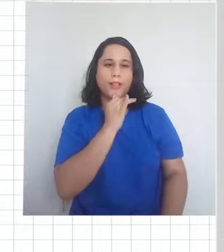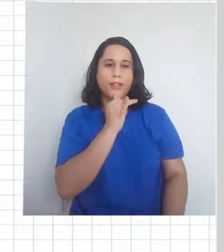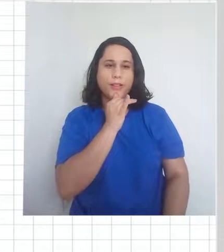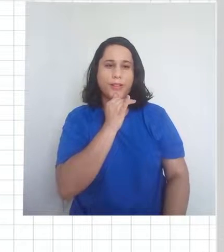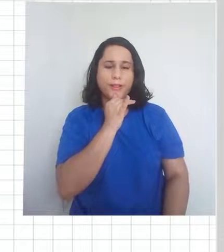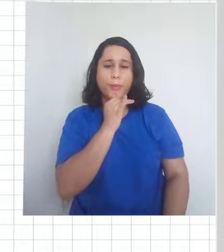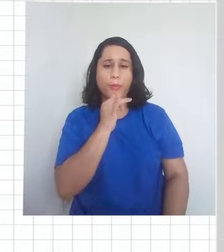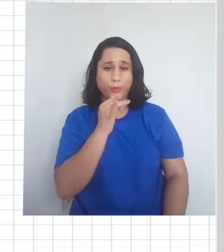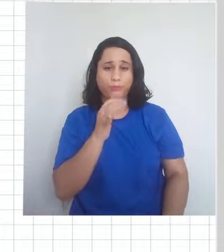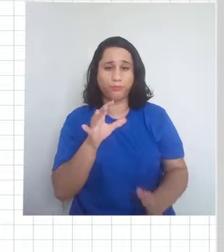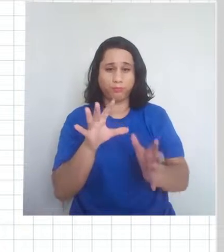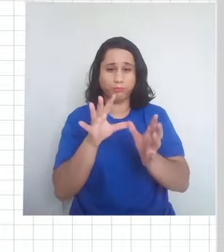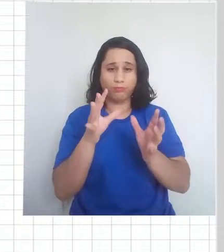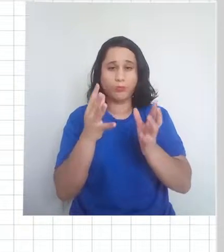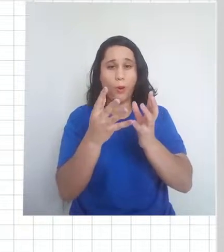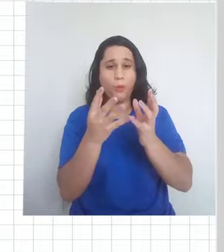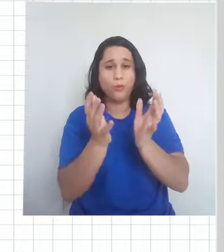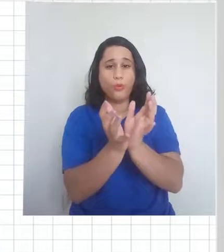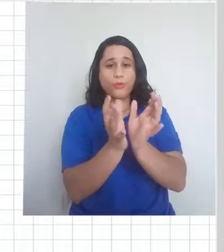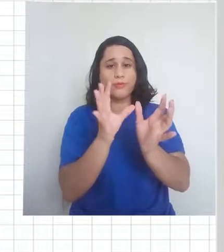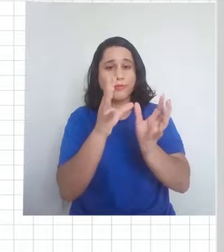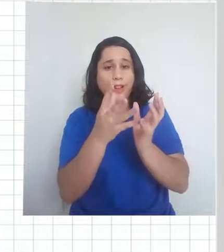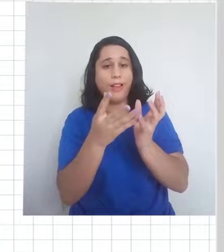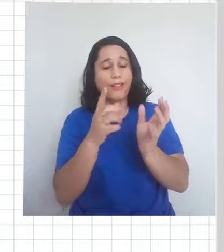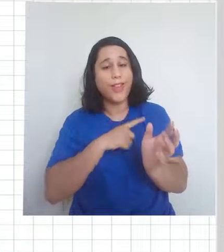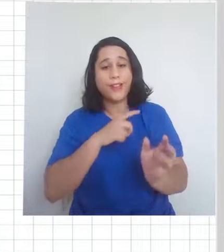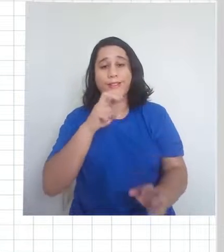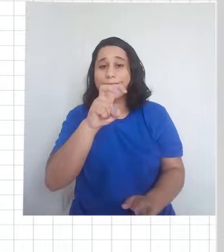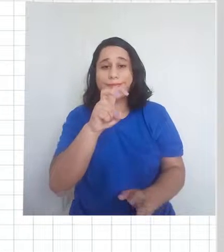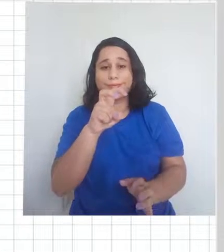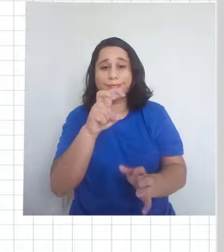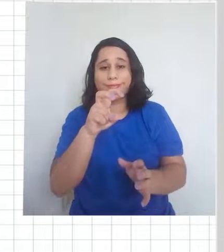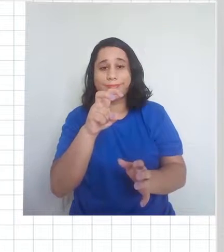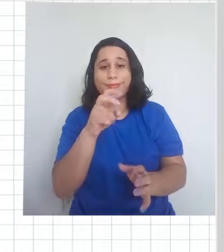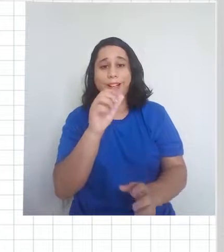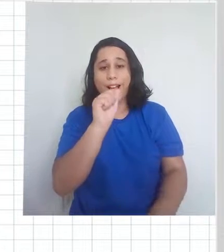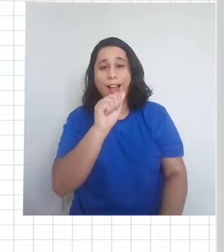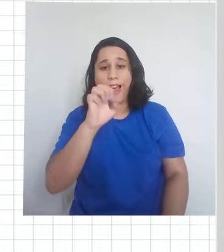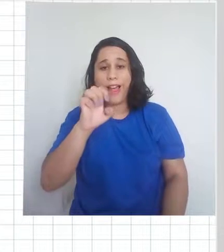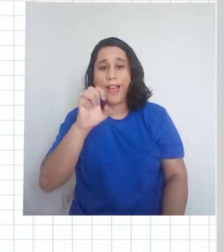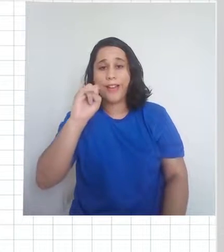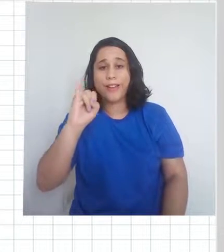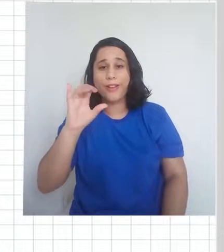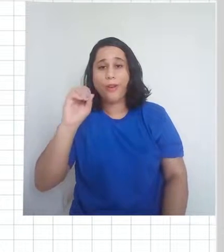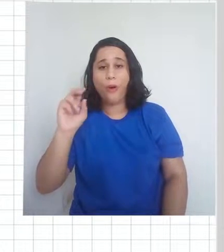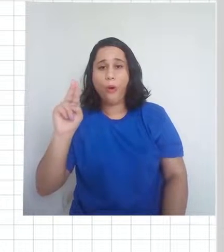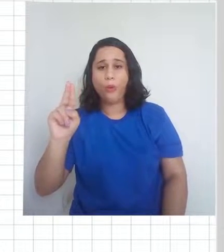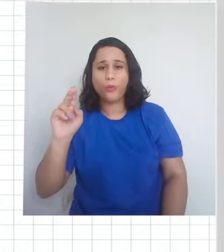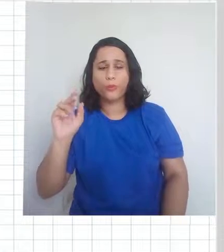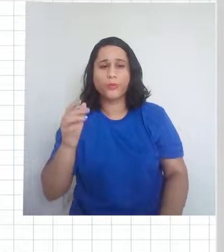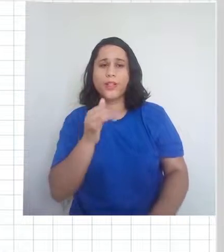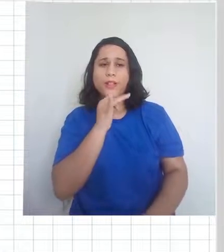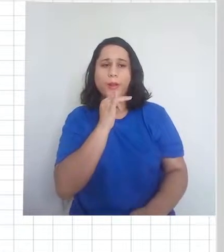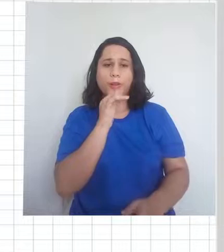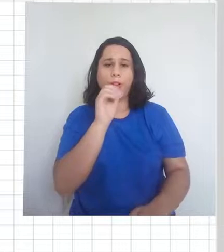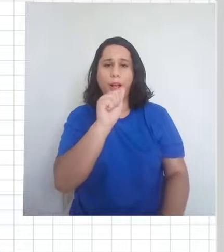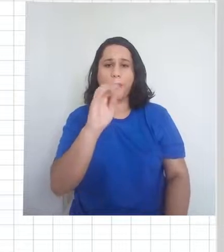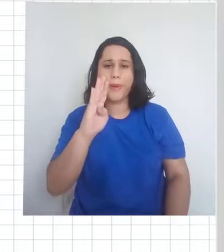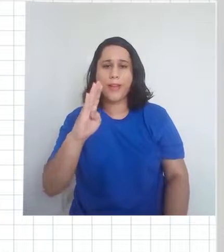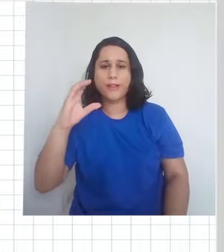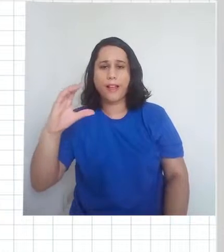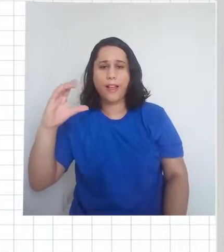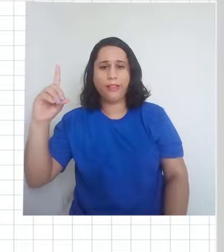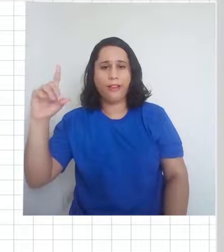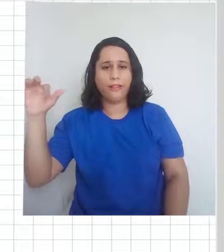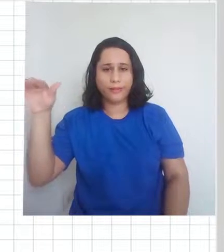conjunto das vogais, que são 5. A, E, I, O, U. As letras do alfabeto, A, B, C, D, E,